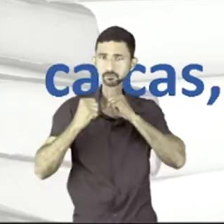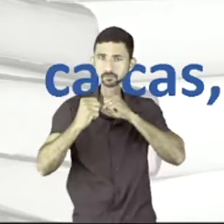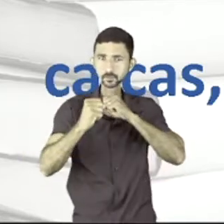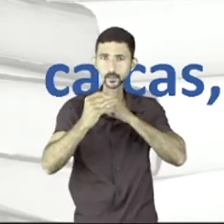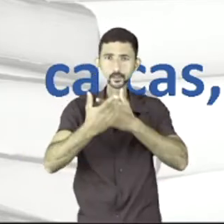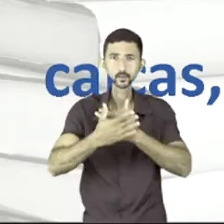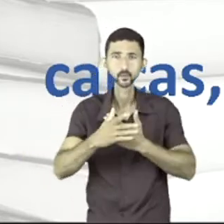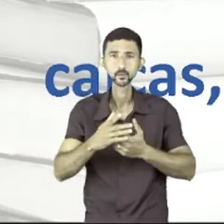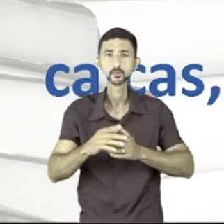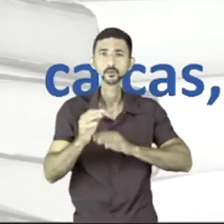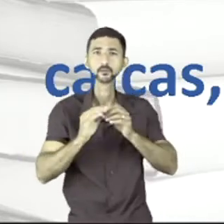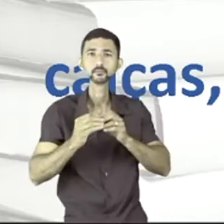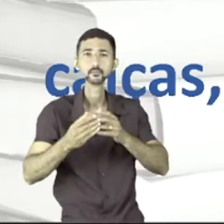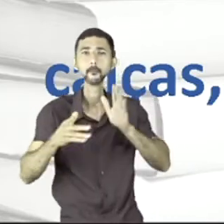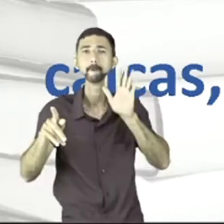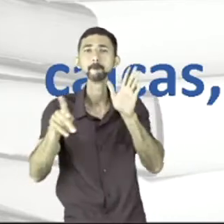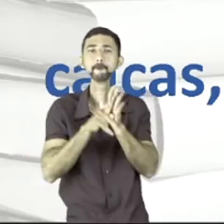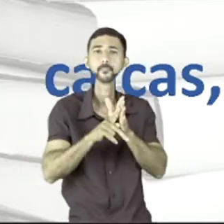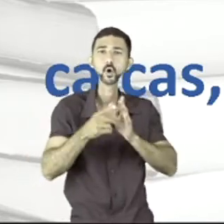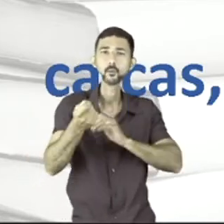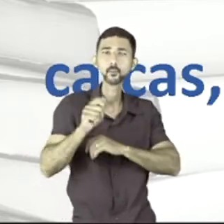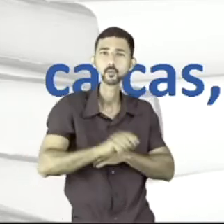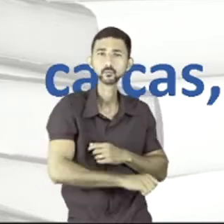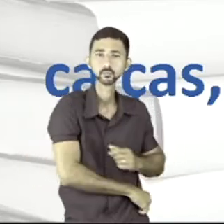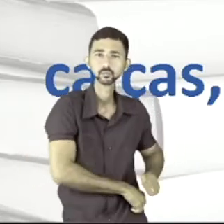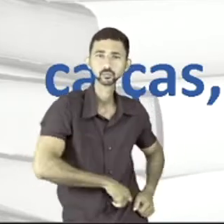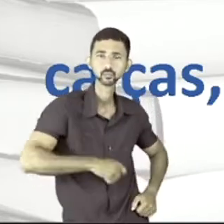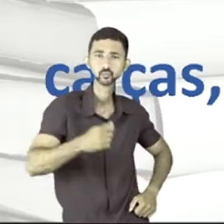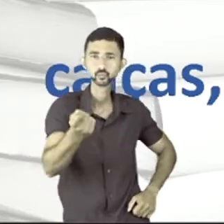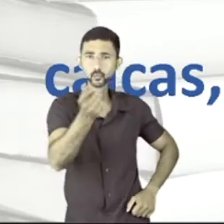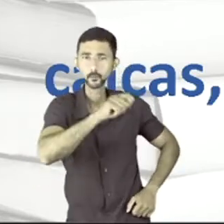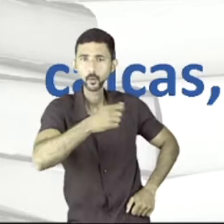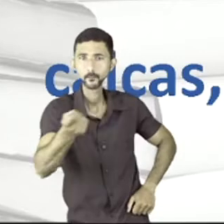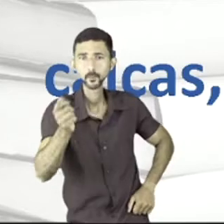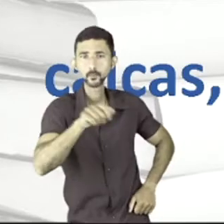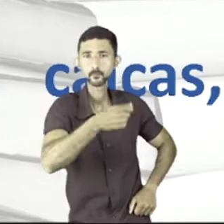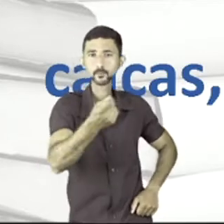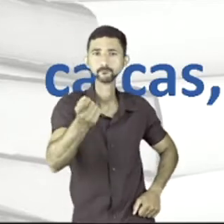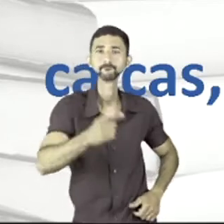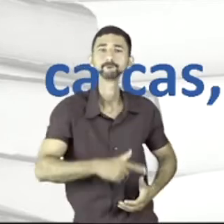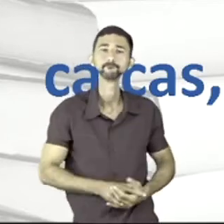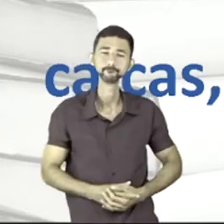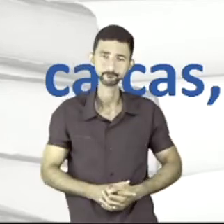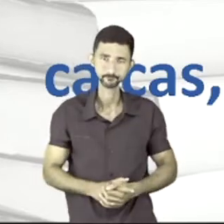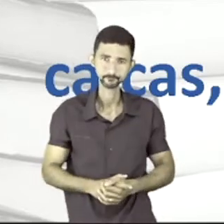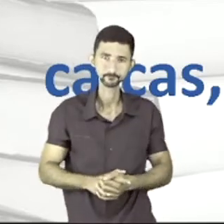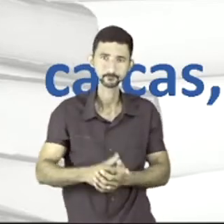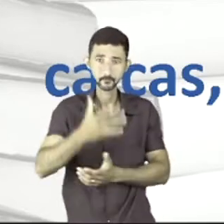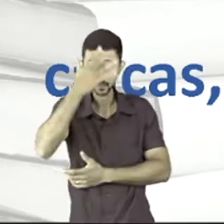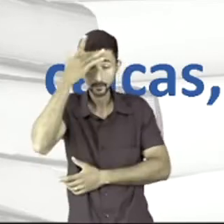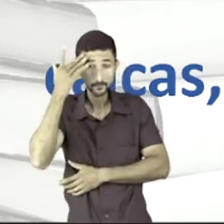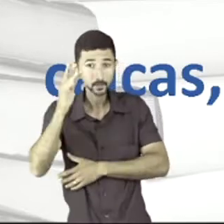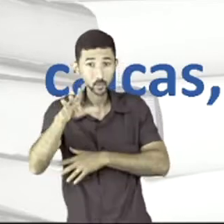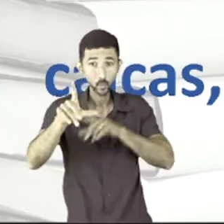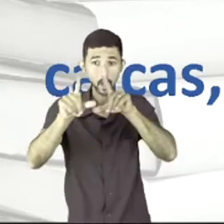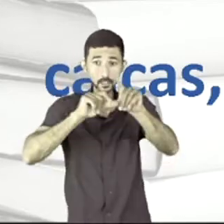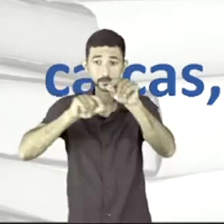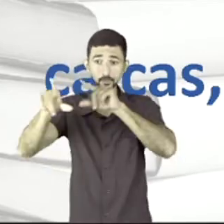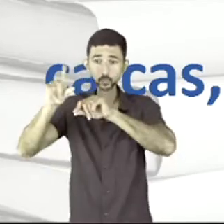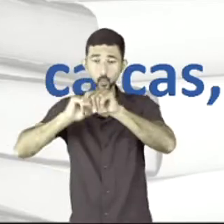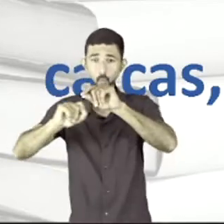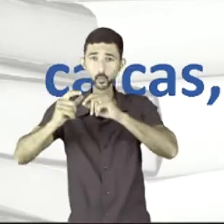guerreiros que eles eram especialistas na arte do combate com a espada. Esses guerreiros eram